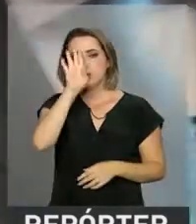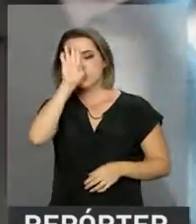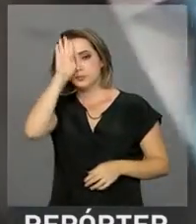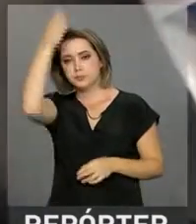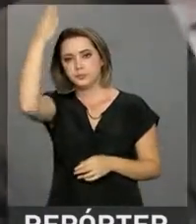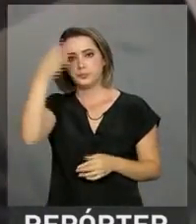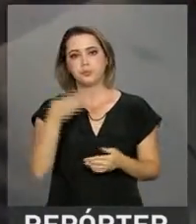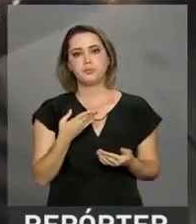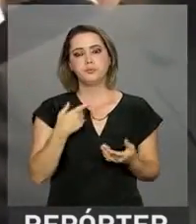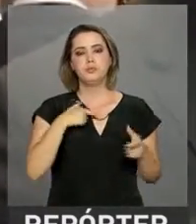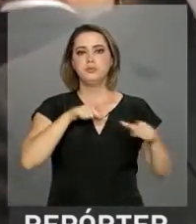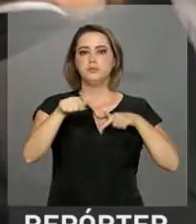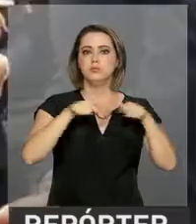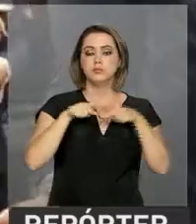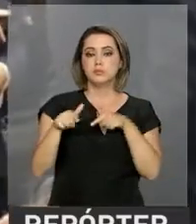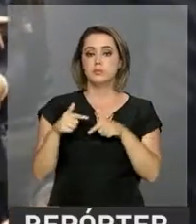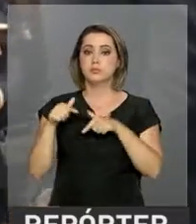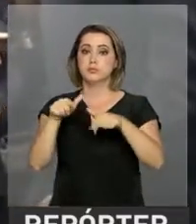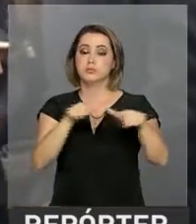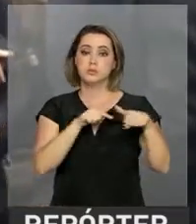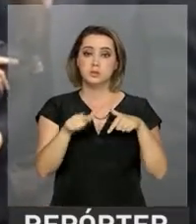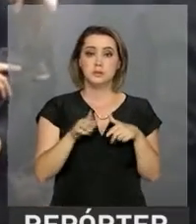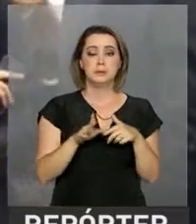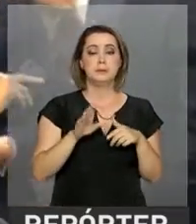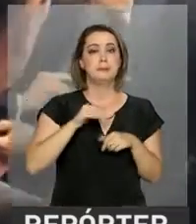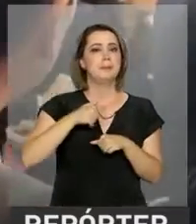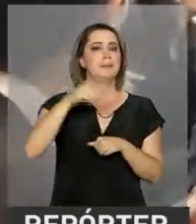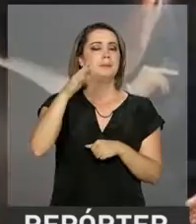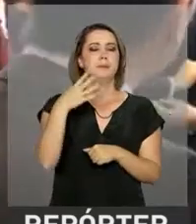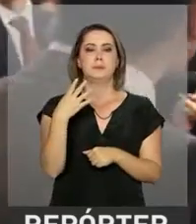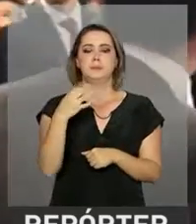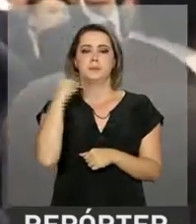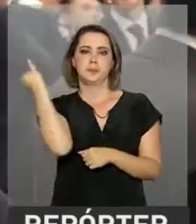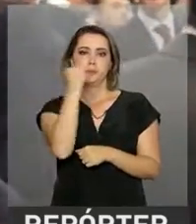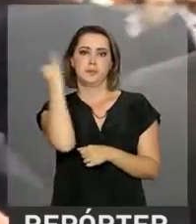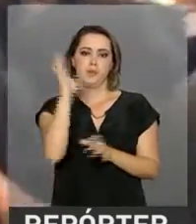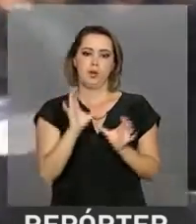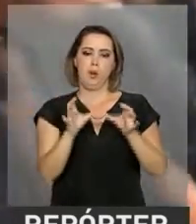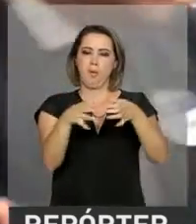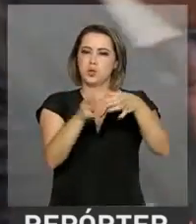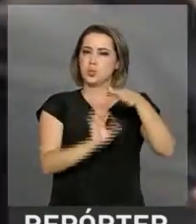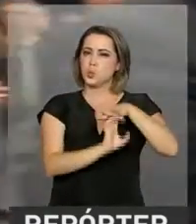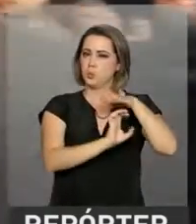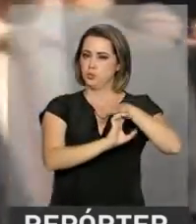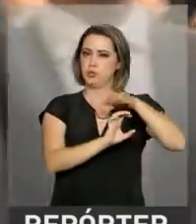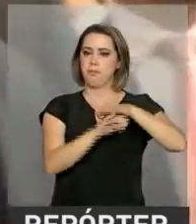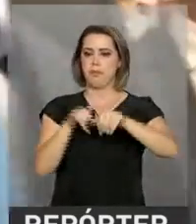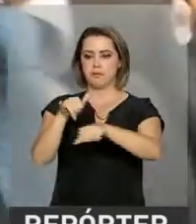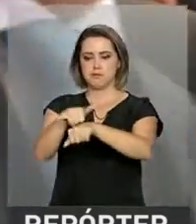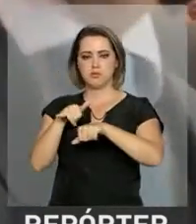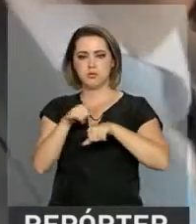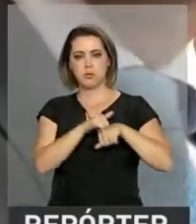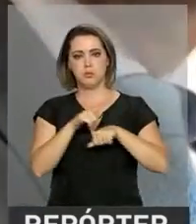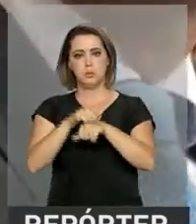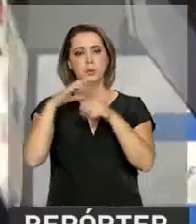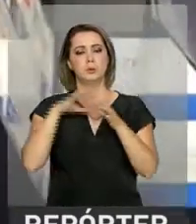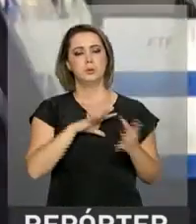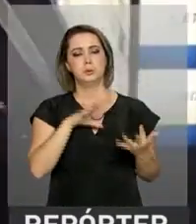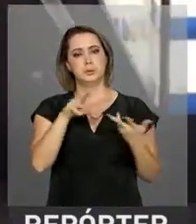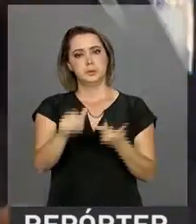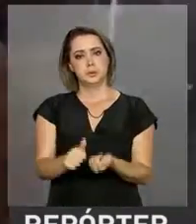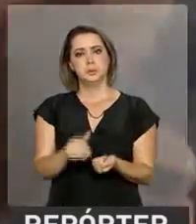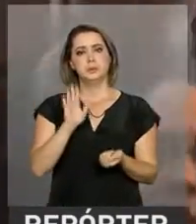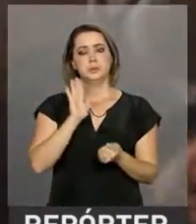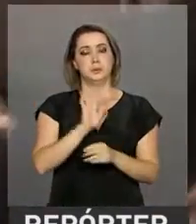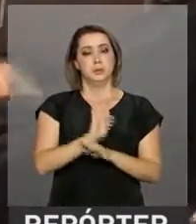principais operadores, mais importantes operadores aeroportuários do mundo, o que vai contribuir de maneira